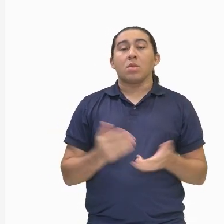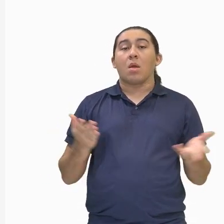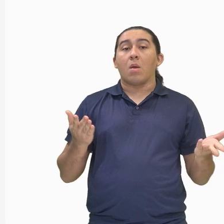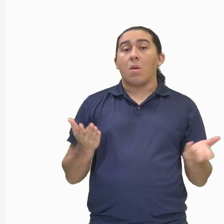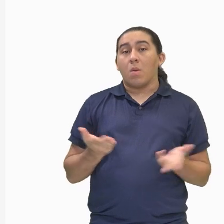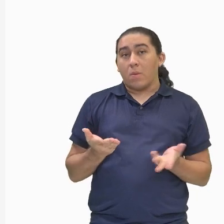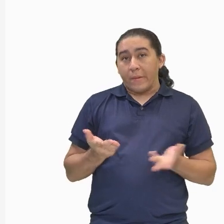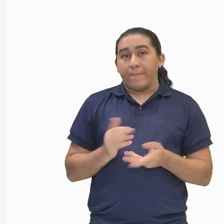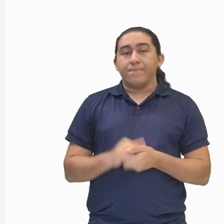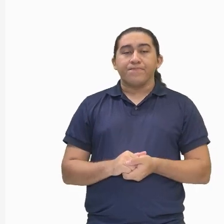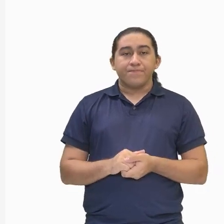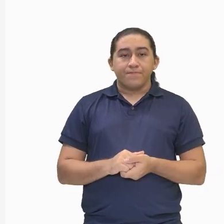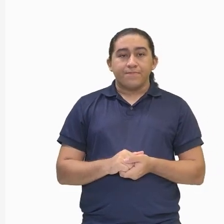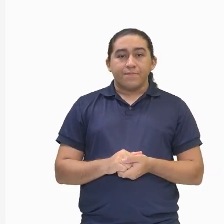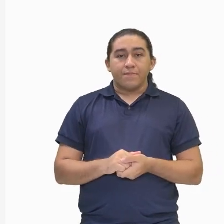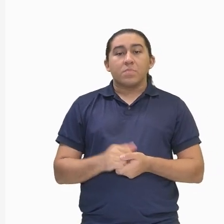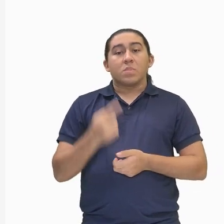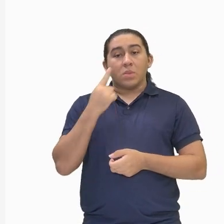hidrelétricas,